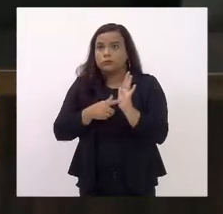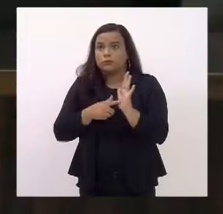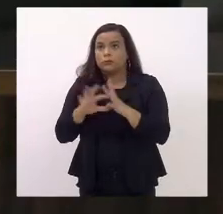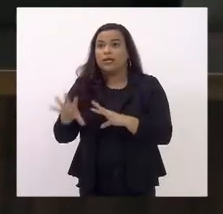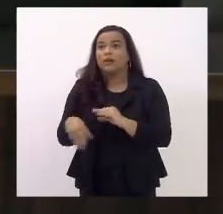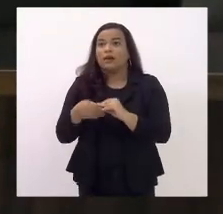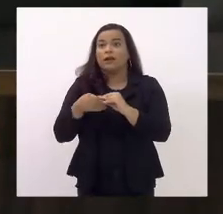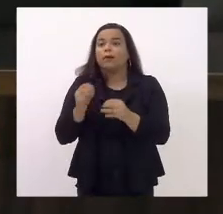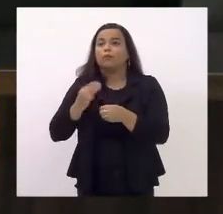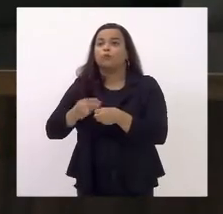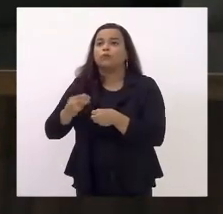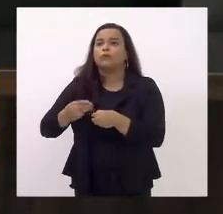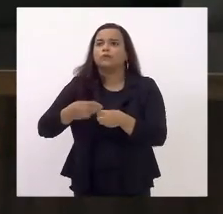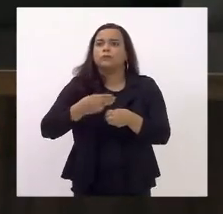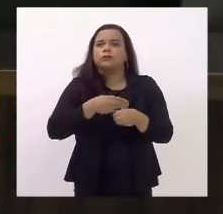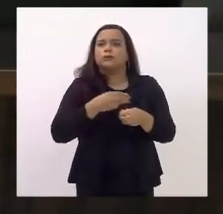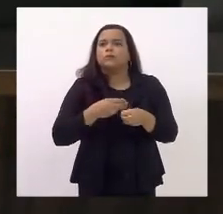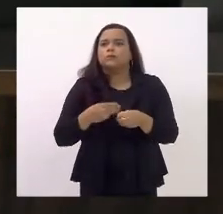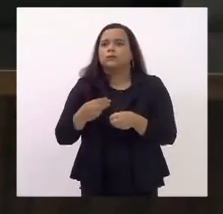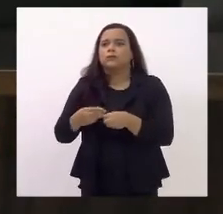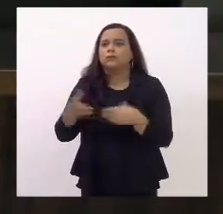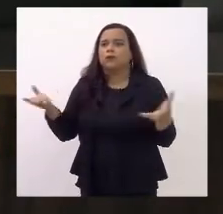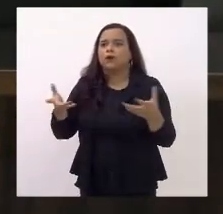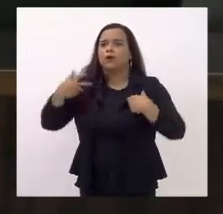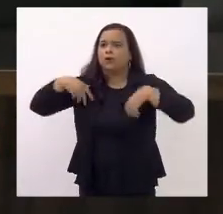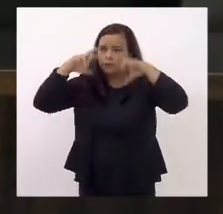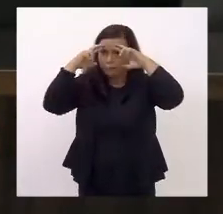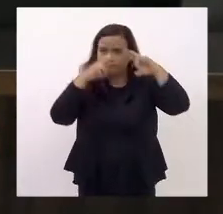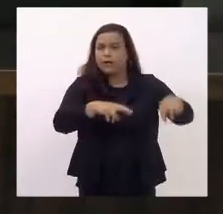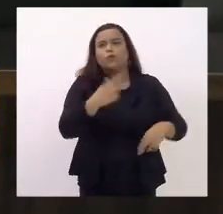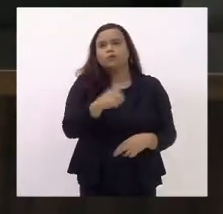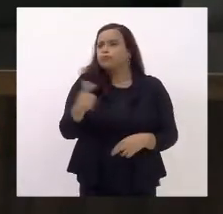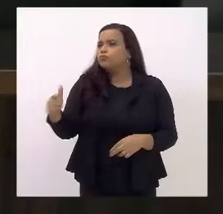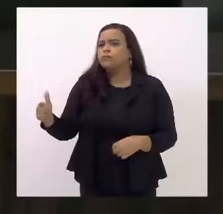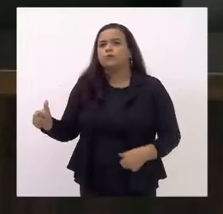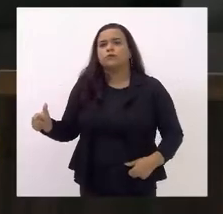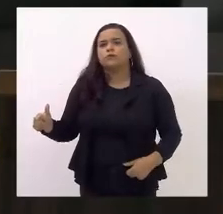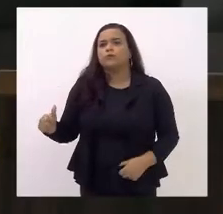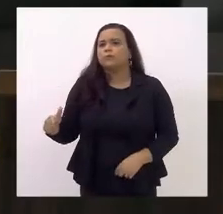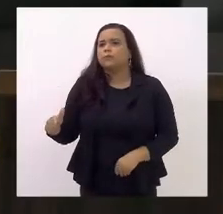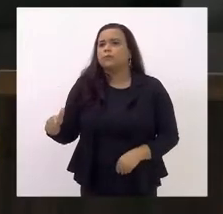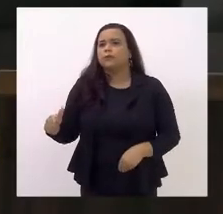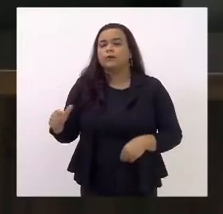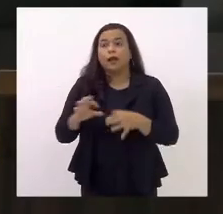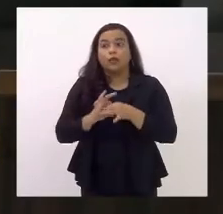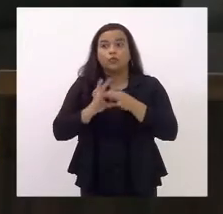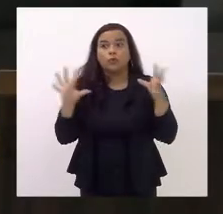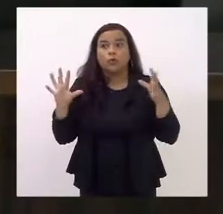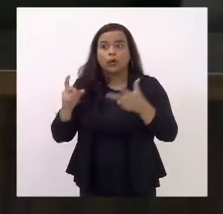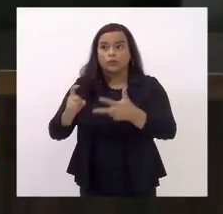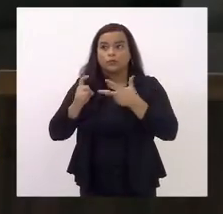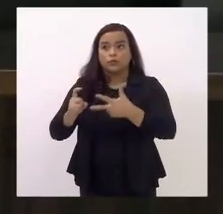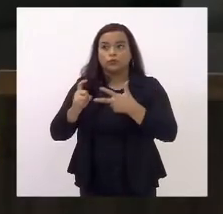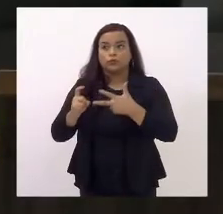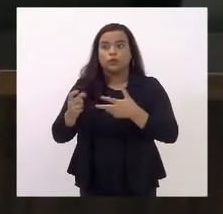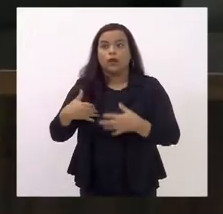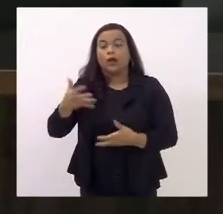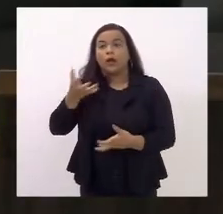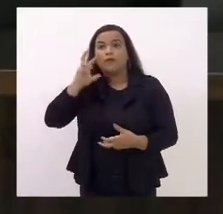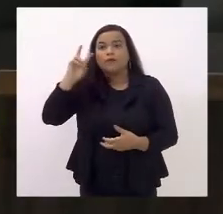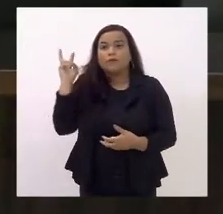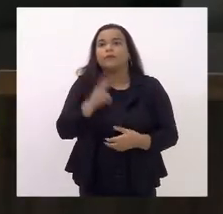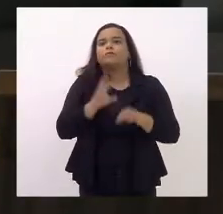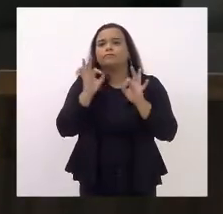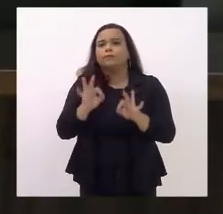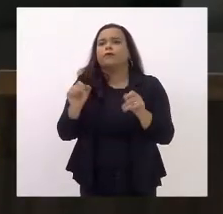acrescentou municípios que não está sendo respeitado, pelo menos, autoriza o executivo. Então, eu queria que fosse determinativo